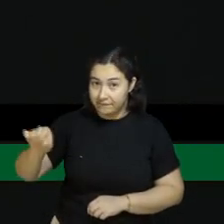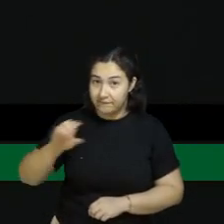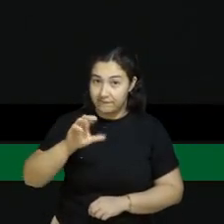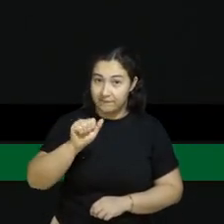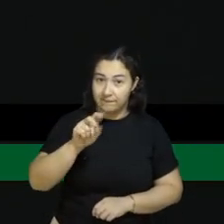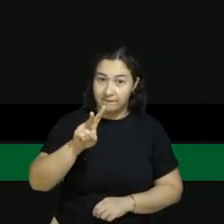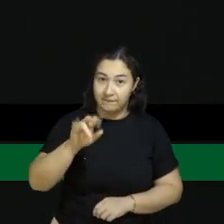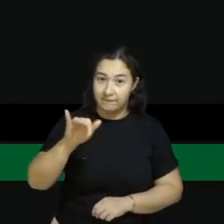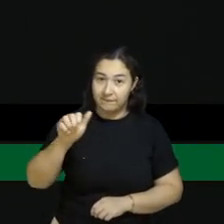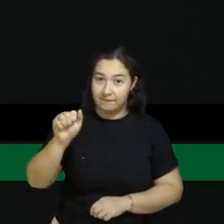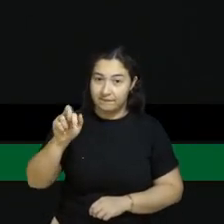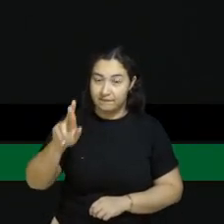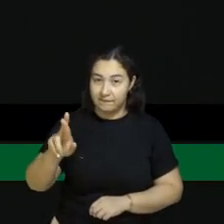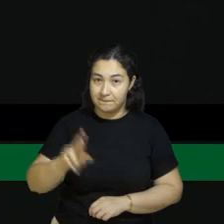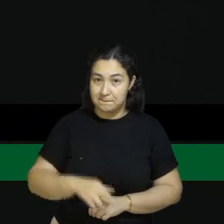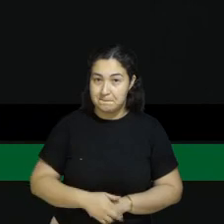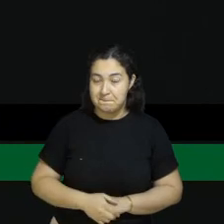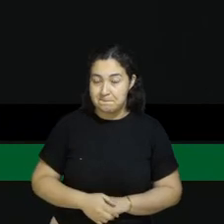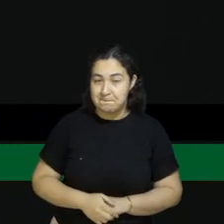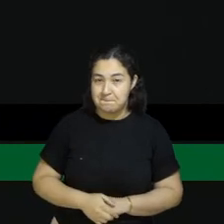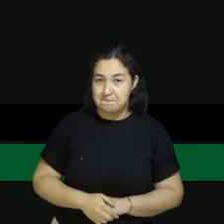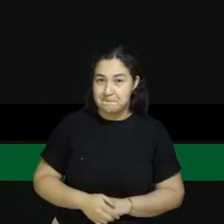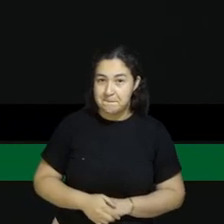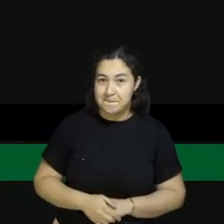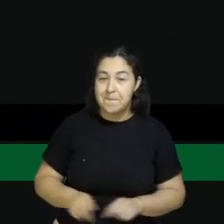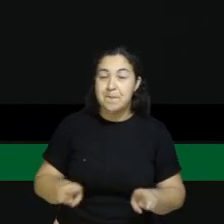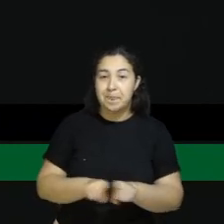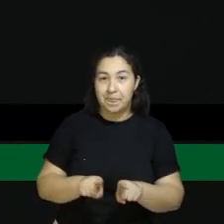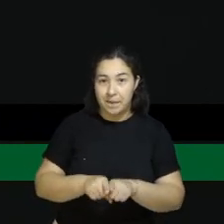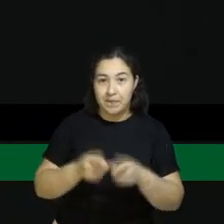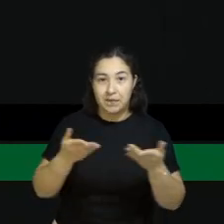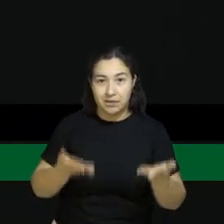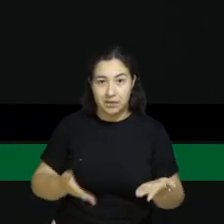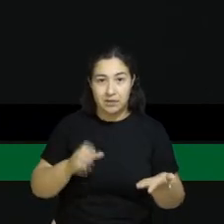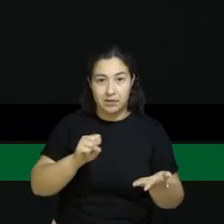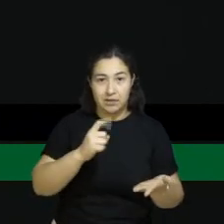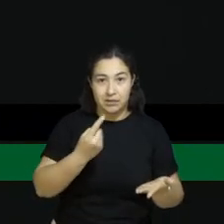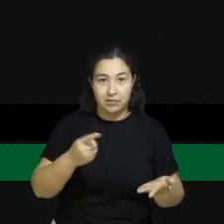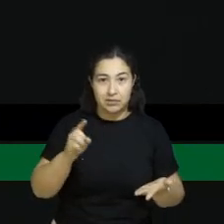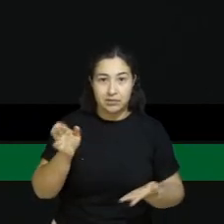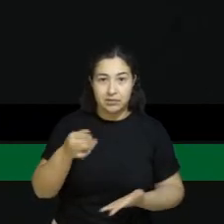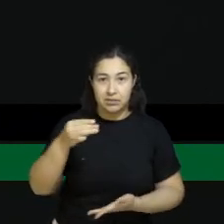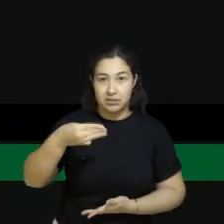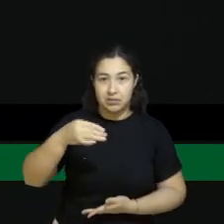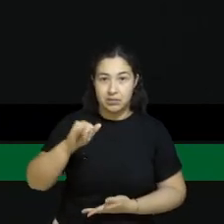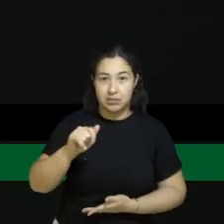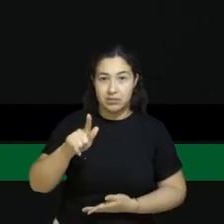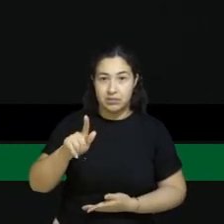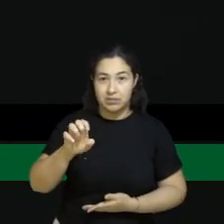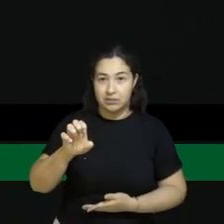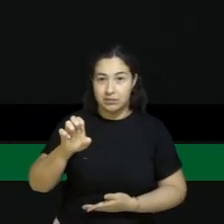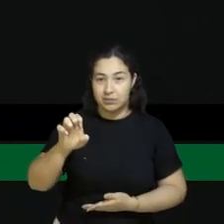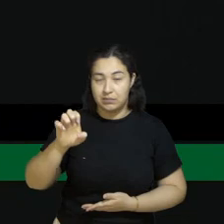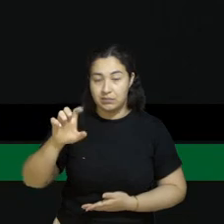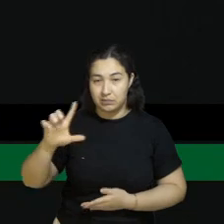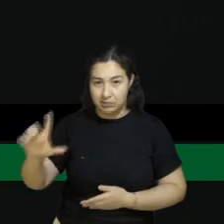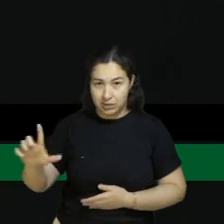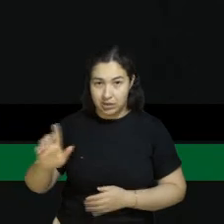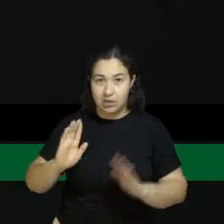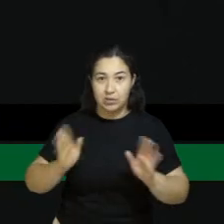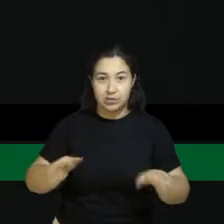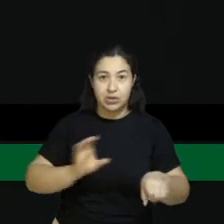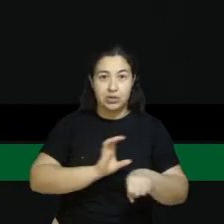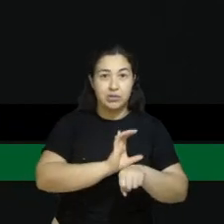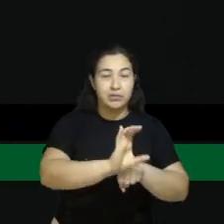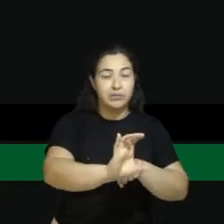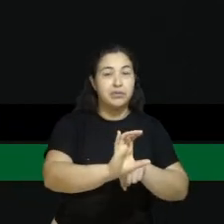na regional de São Miguel do Oeste, né, mesmo segmento, nós já investimos, dos 115 prometidos, já investimos 100 milhões em melhoria de rede.